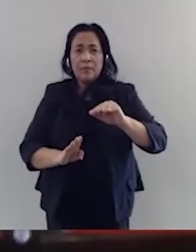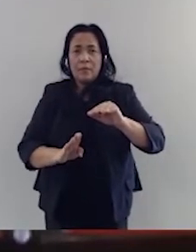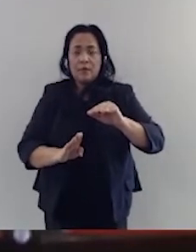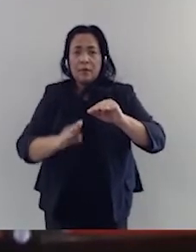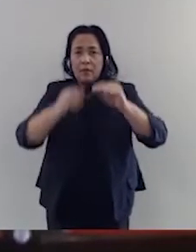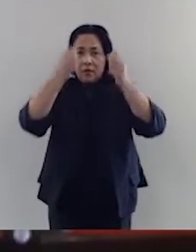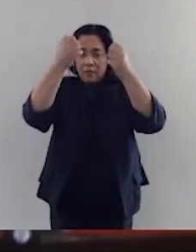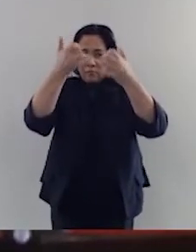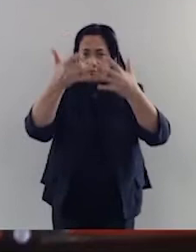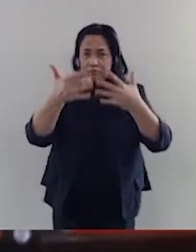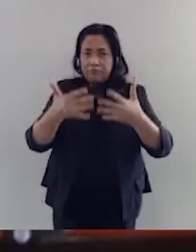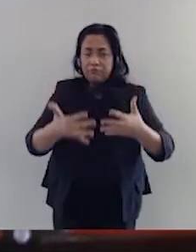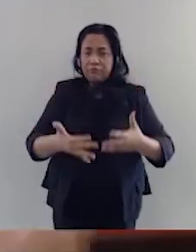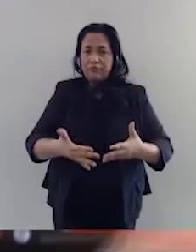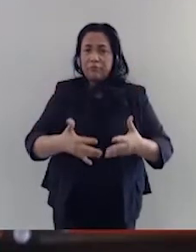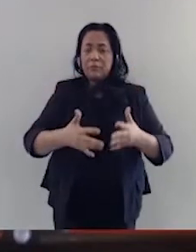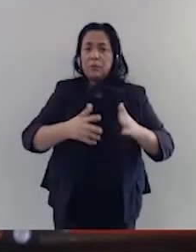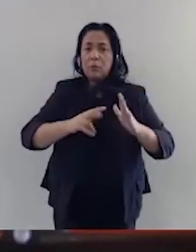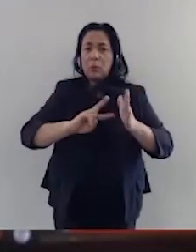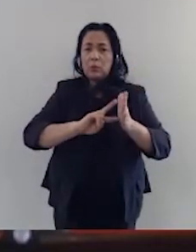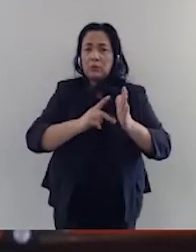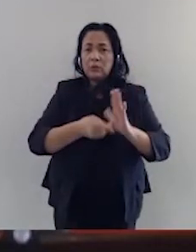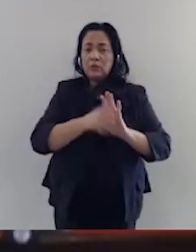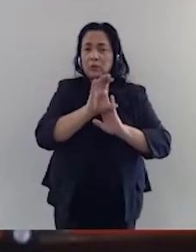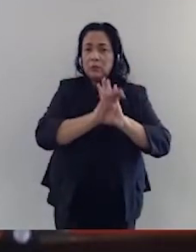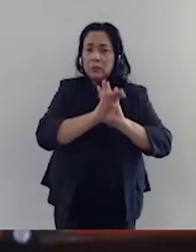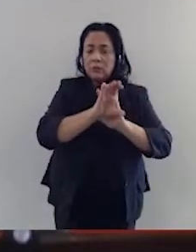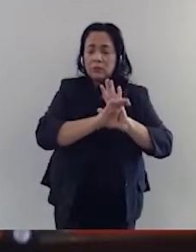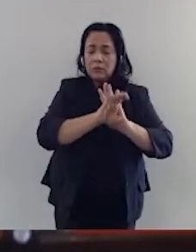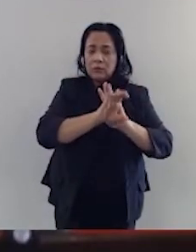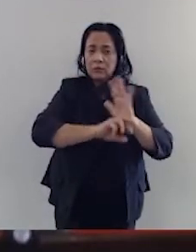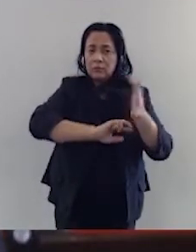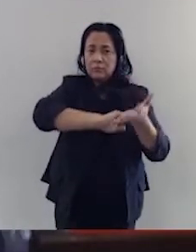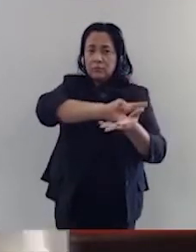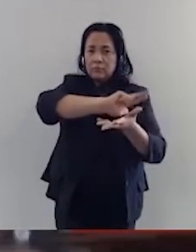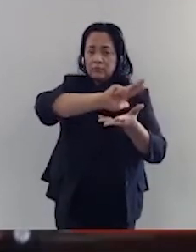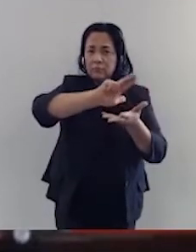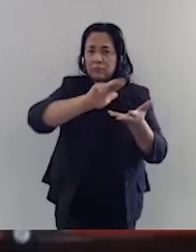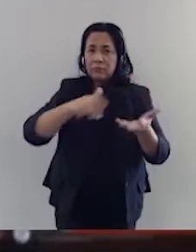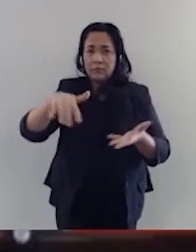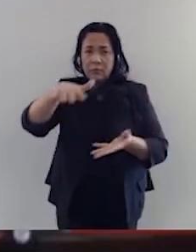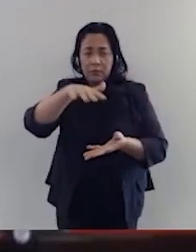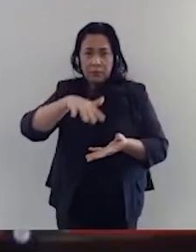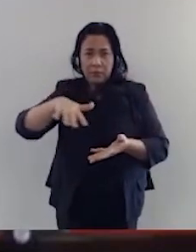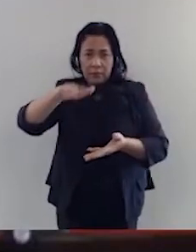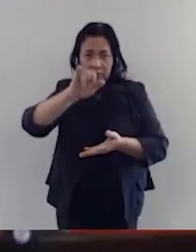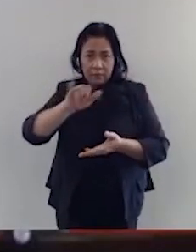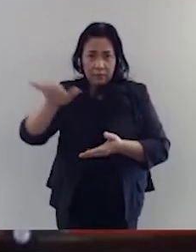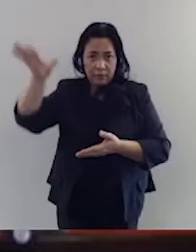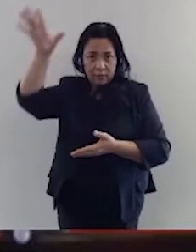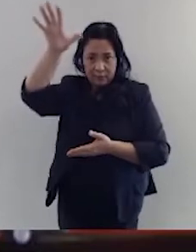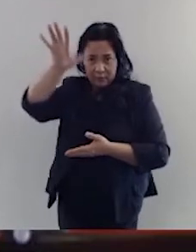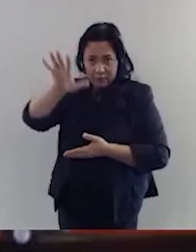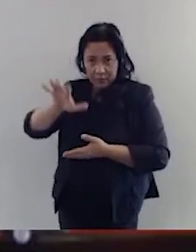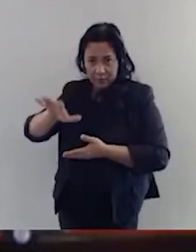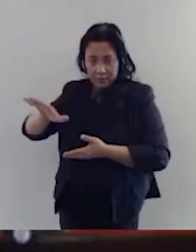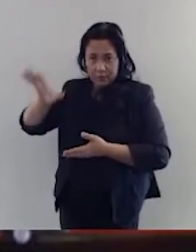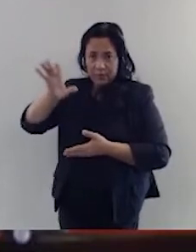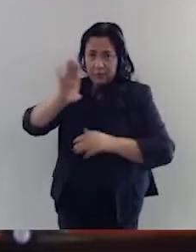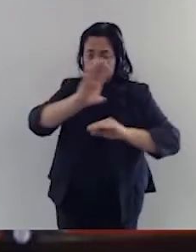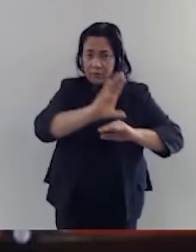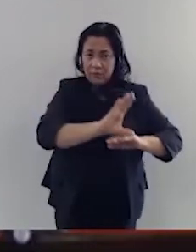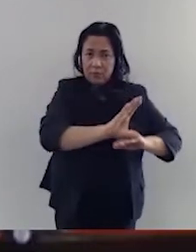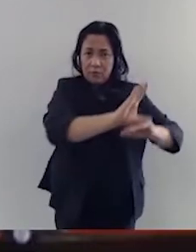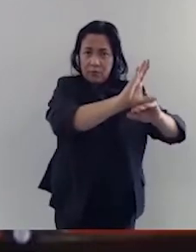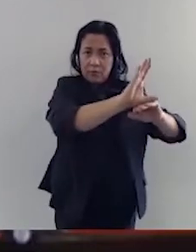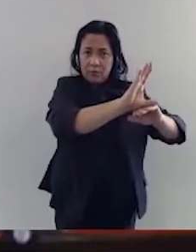de definir direitos desta ordem, qualificando-se no plano internacional como uma Constituição